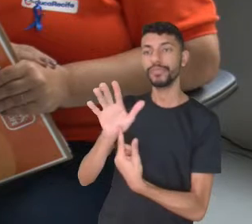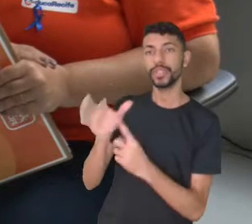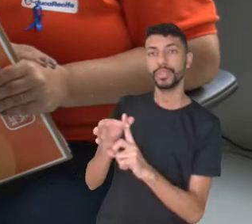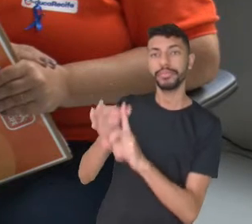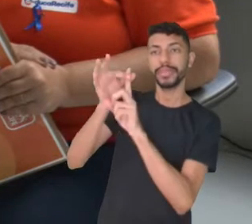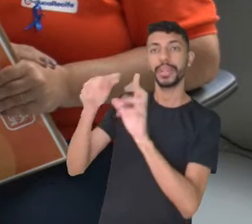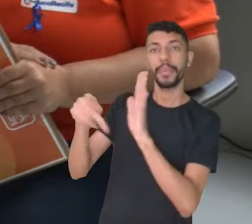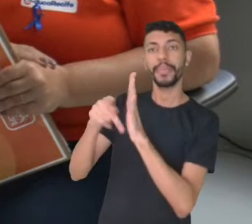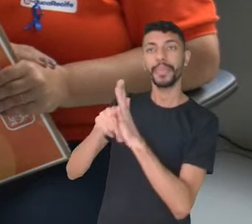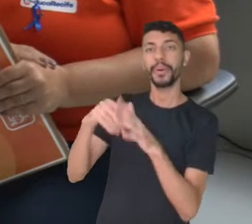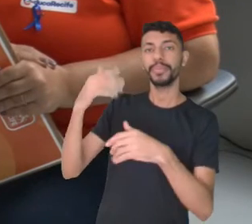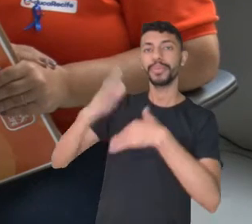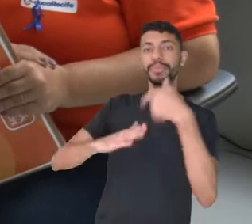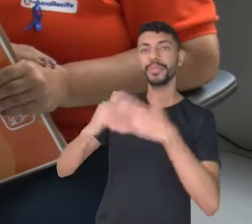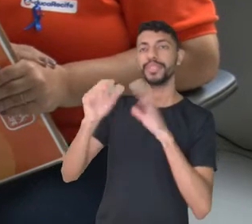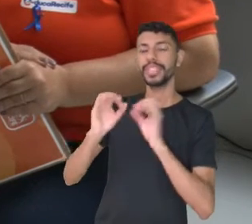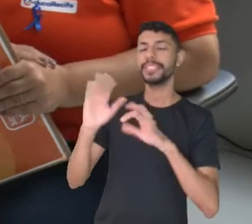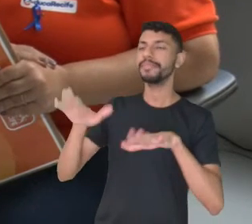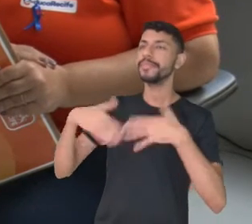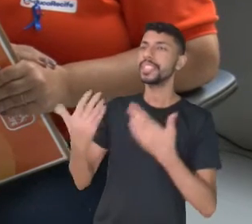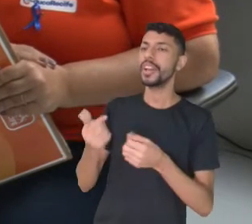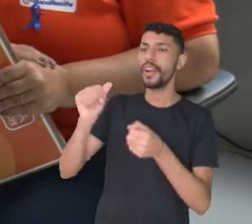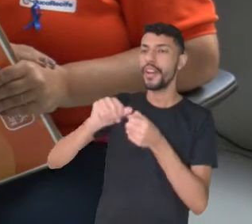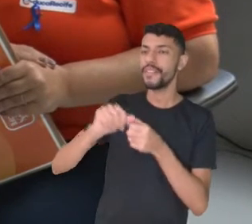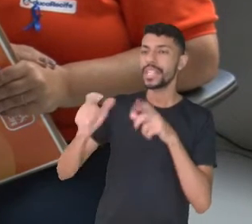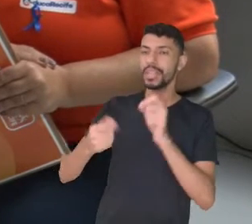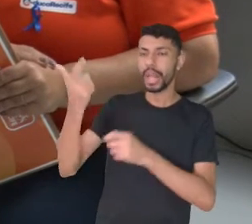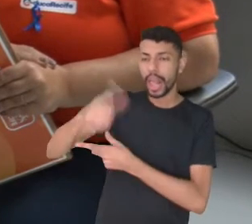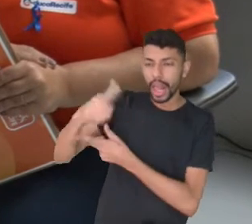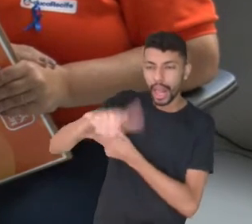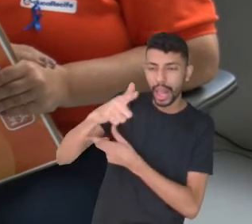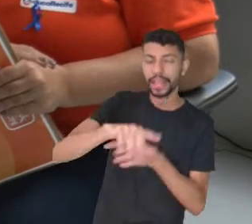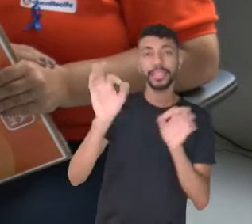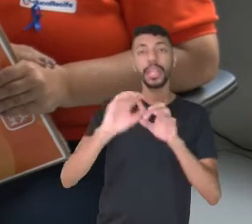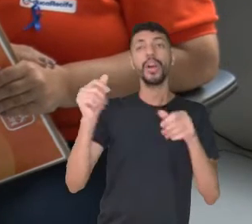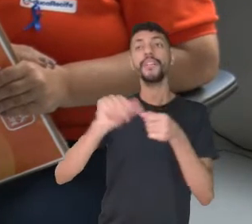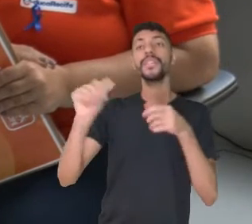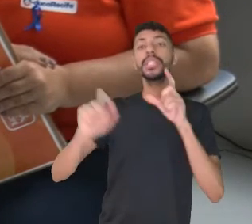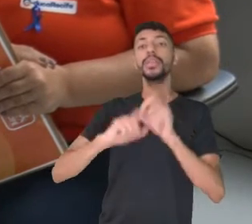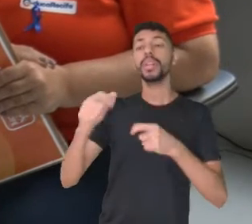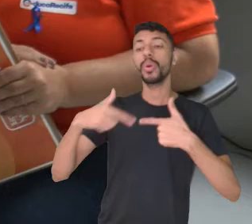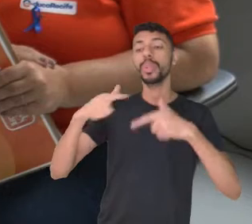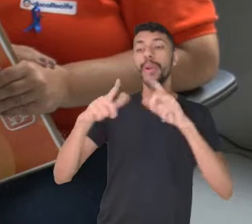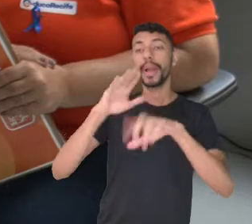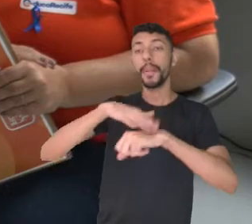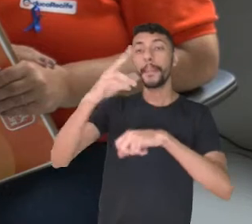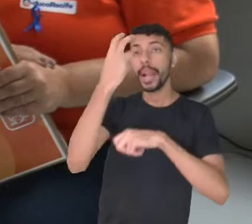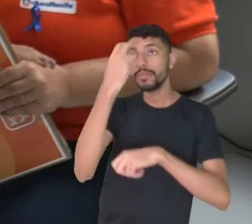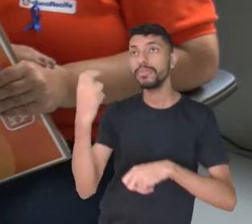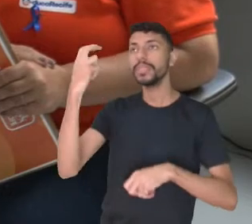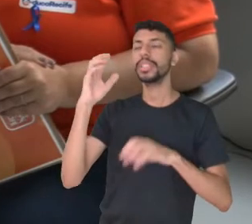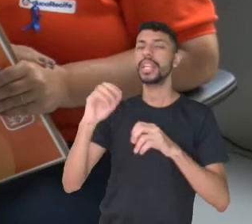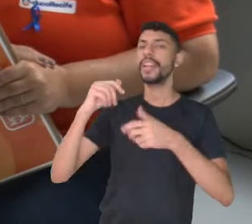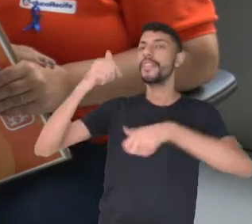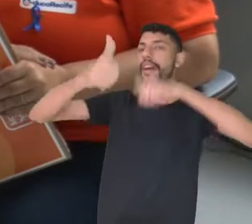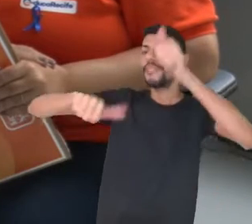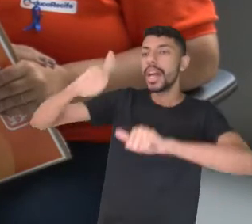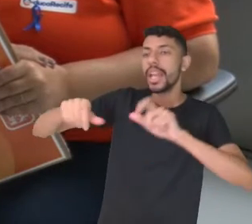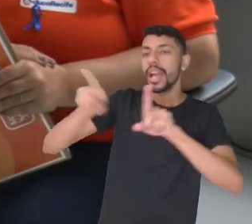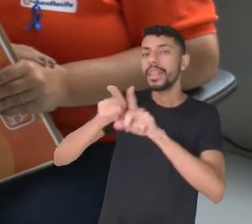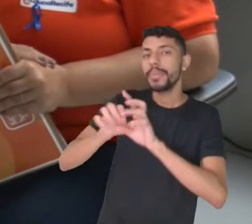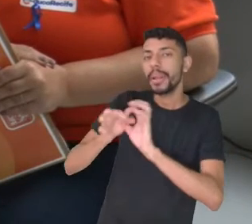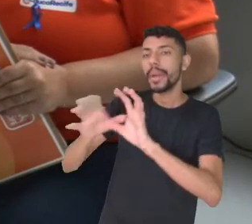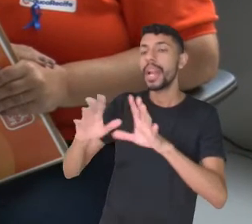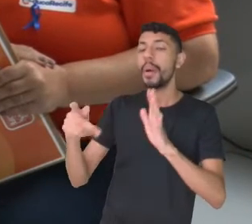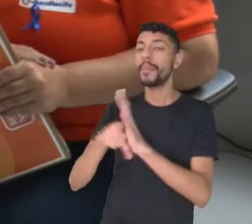algo repetitivo e manual, ele vai fazer algo a nível mais intelectual. Ele vai avaliar e vai liberar o resultado dos exames. Então é muito